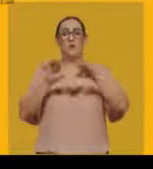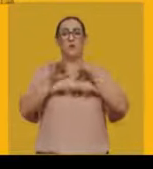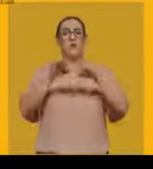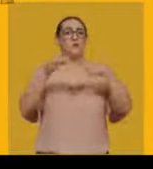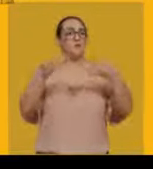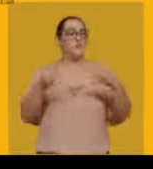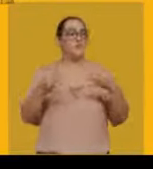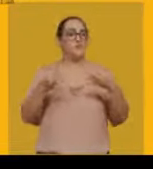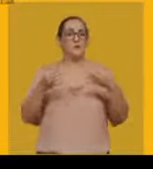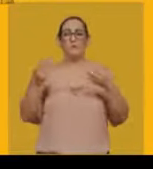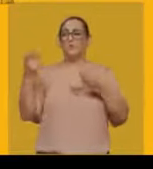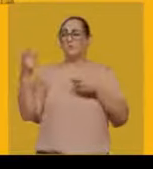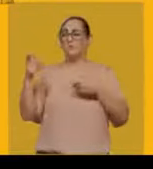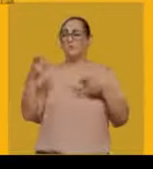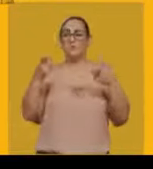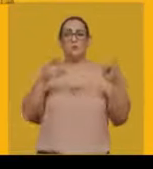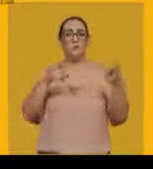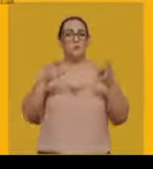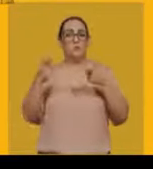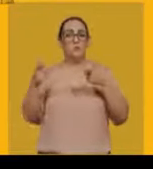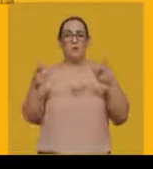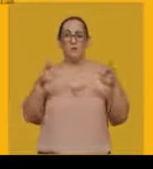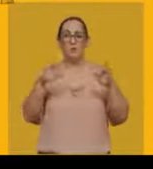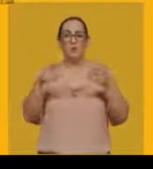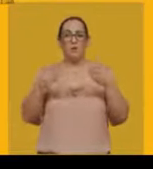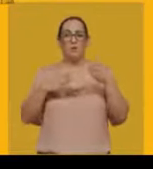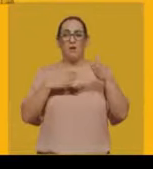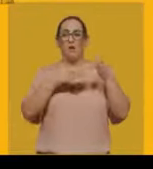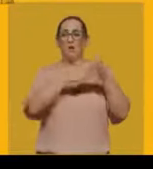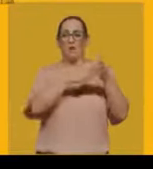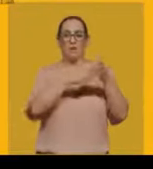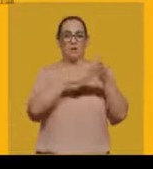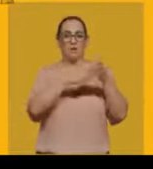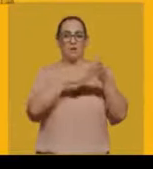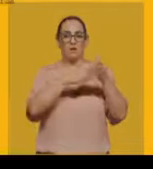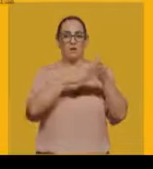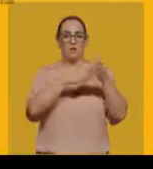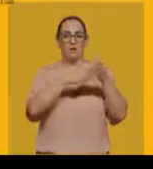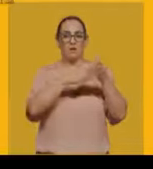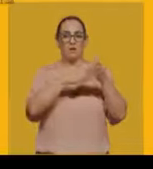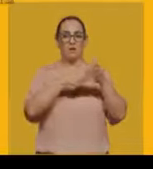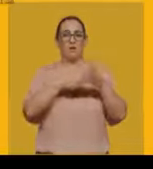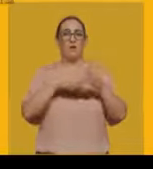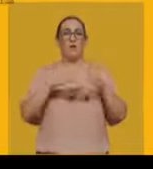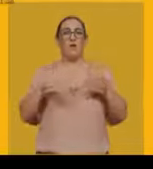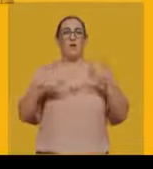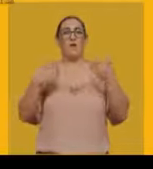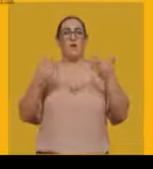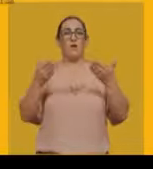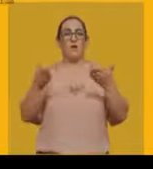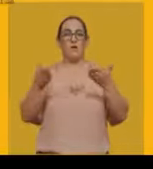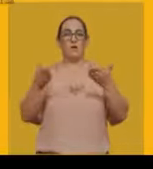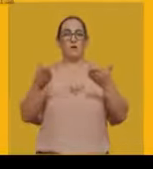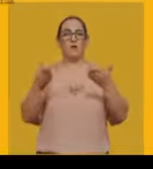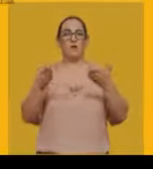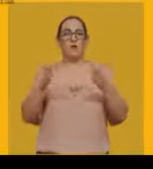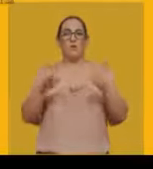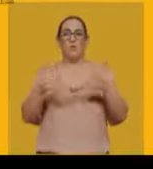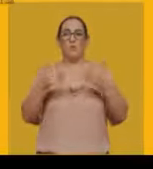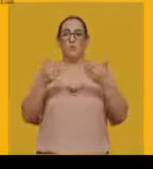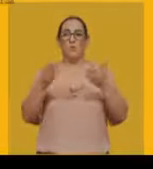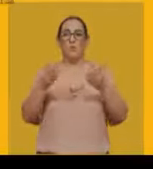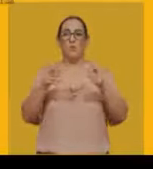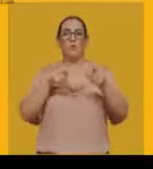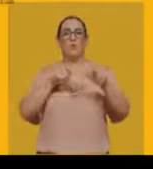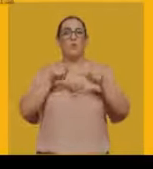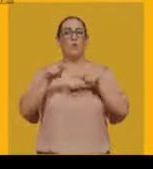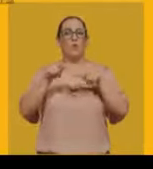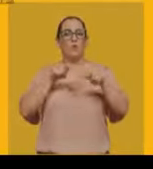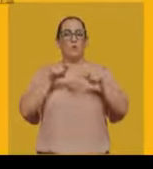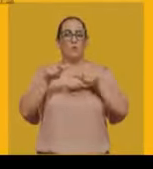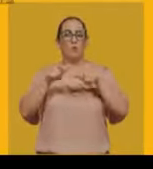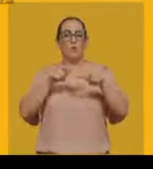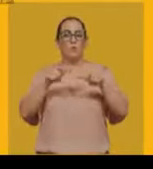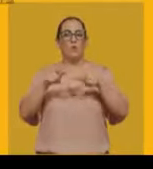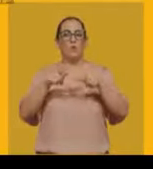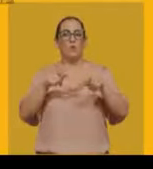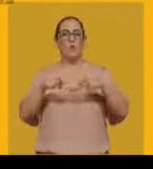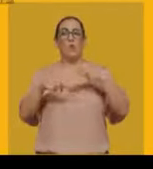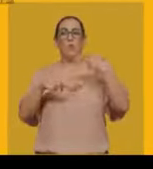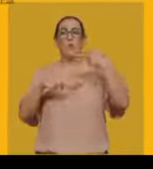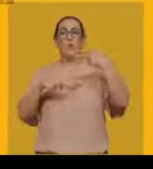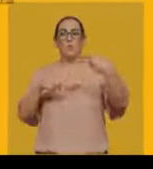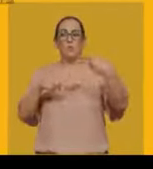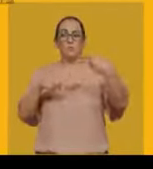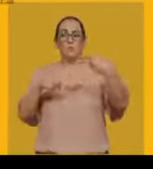vão possuir essa barreira rotacional. Logo, quando eu trabalhar com dupla ligação numa